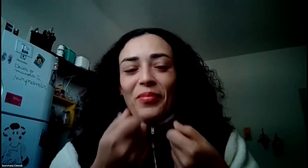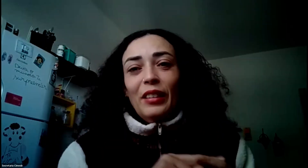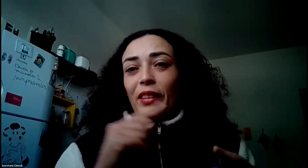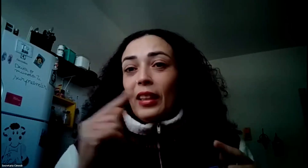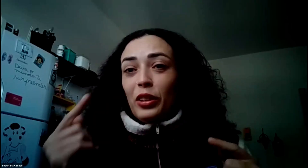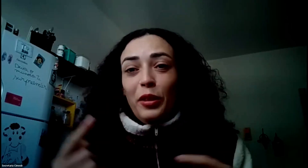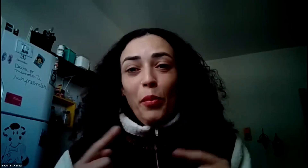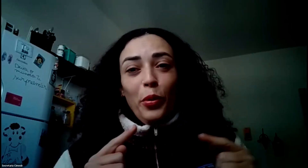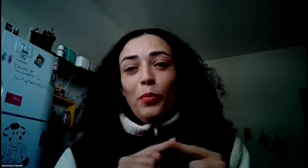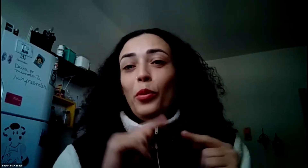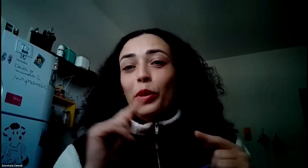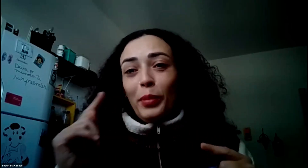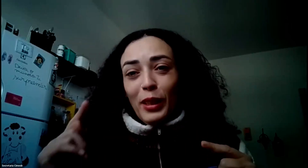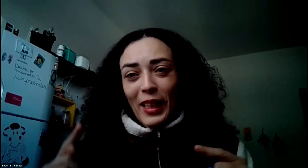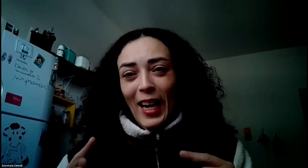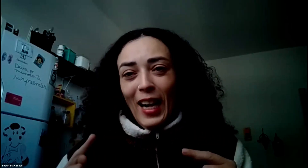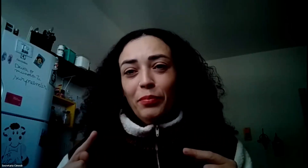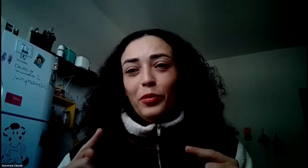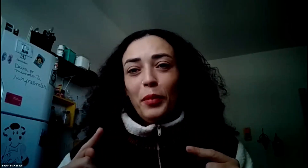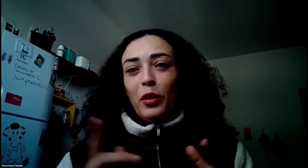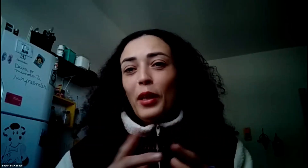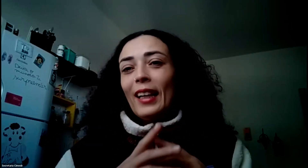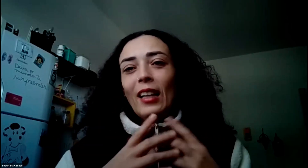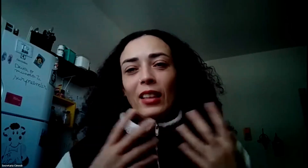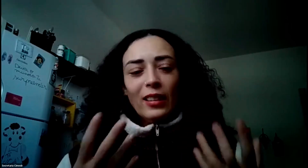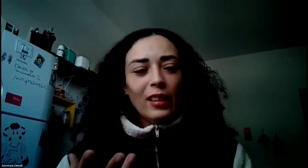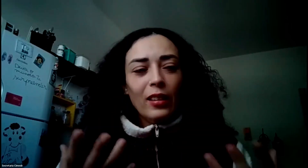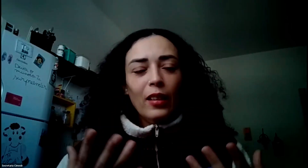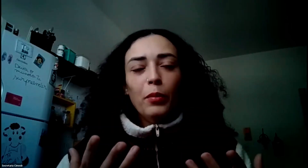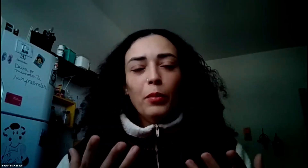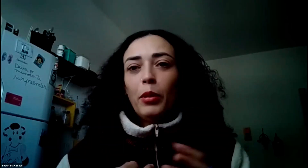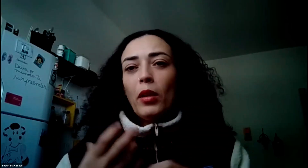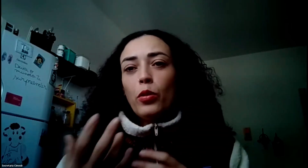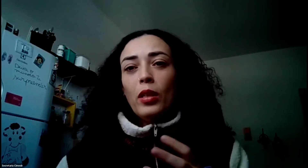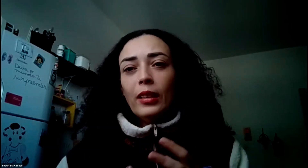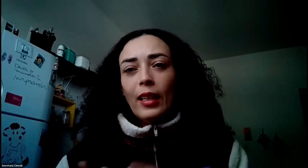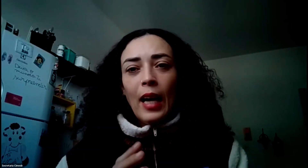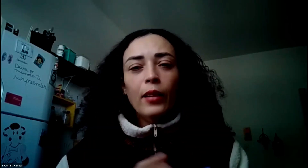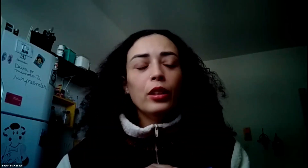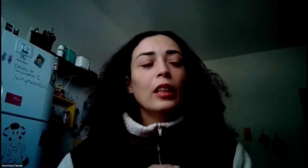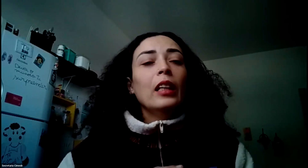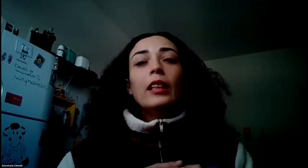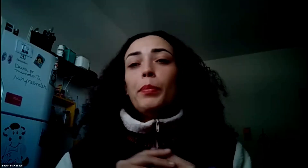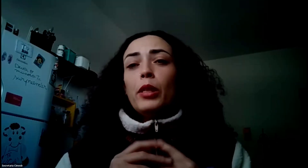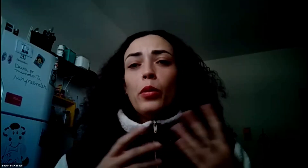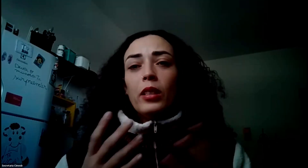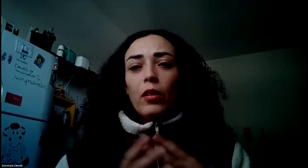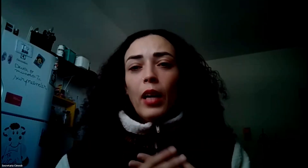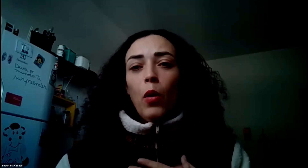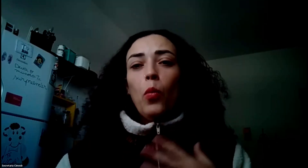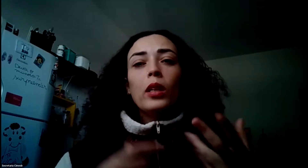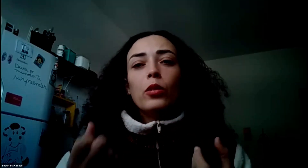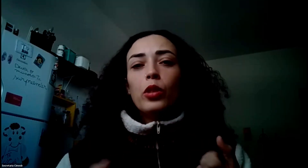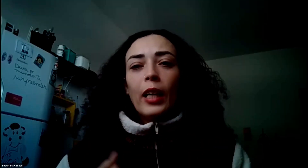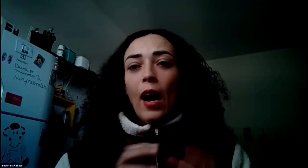receosa, e, enfim, a gente demorou muito para chegar no metrô. É claro que, assim, ó, eu percebi uma solidariedade das pessoas